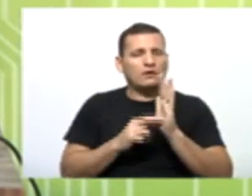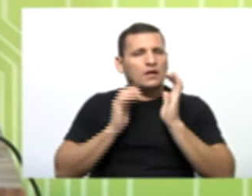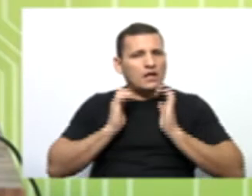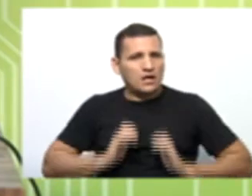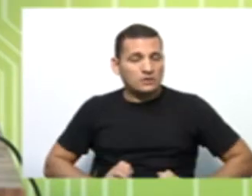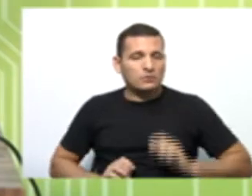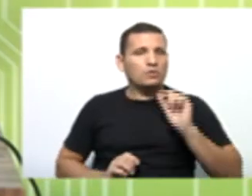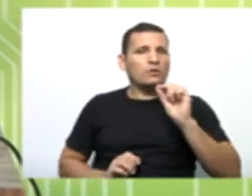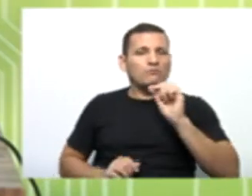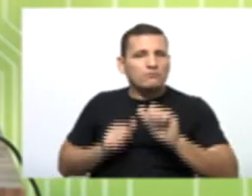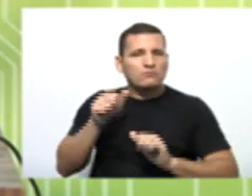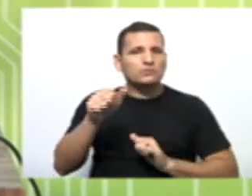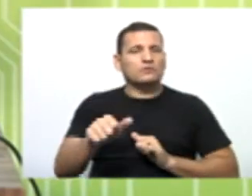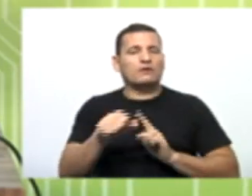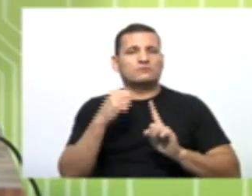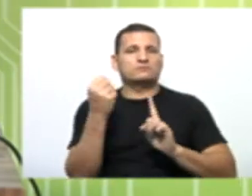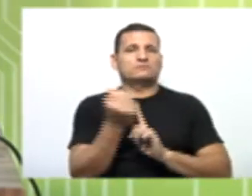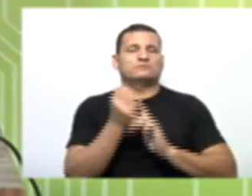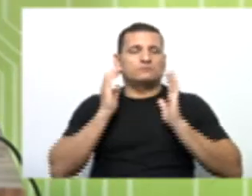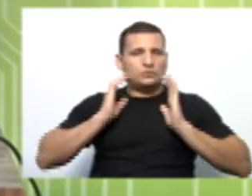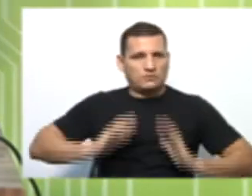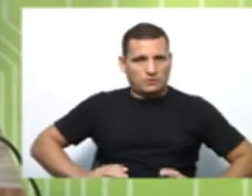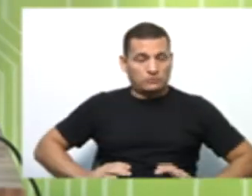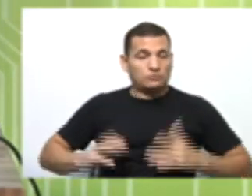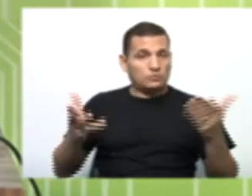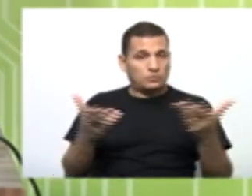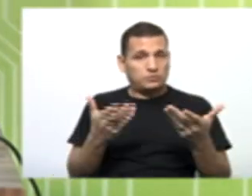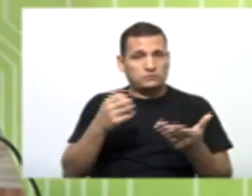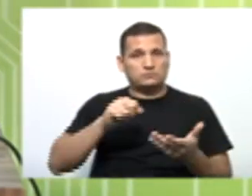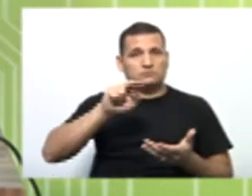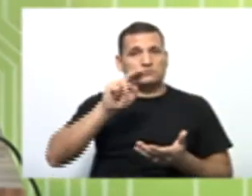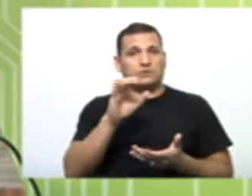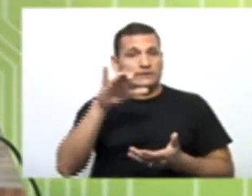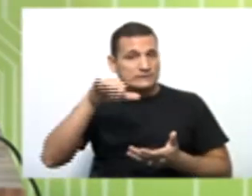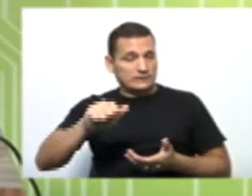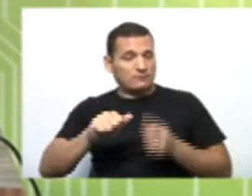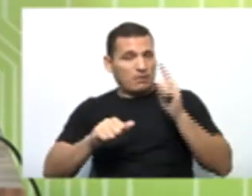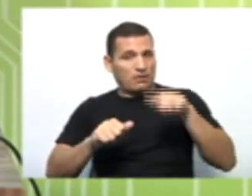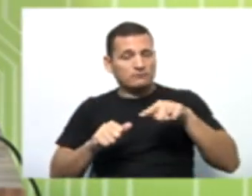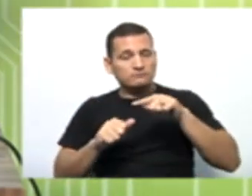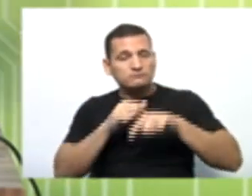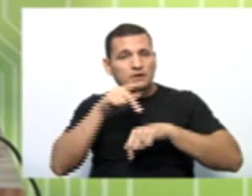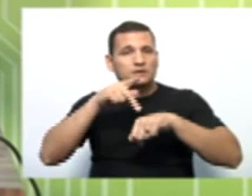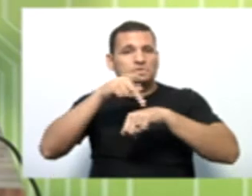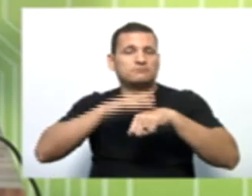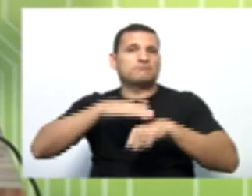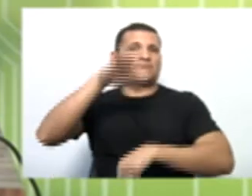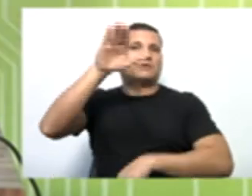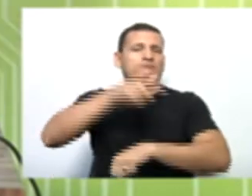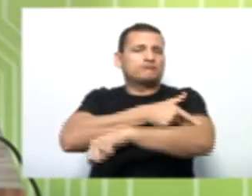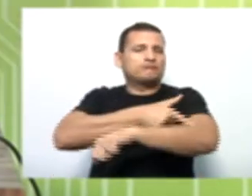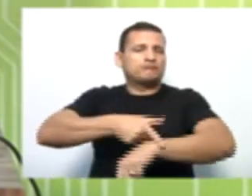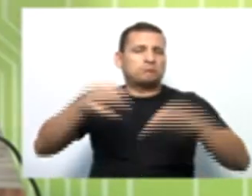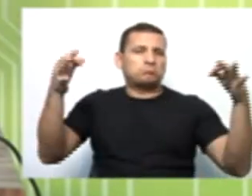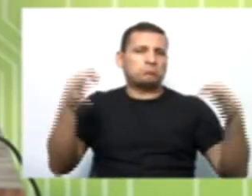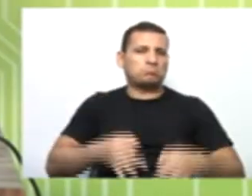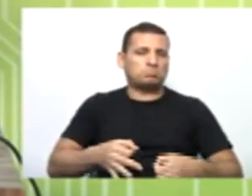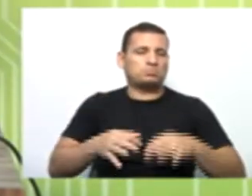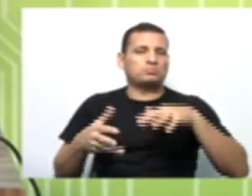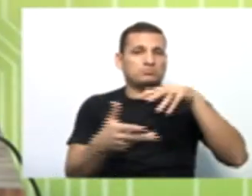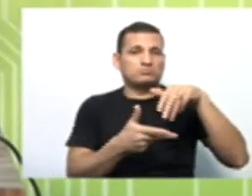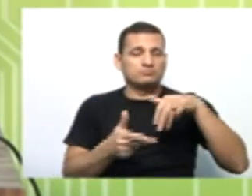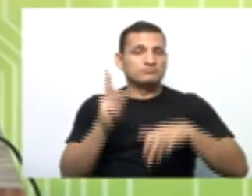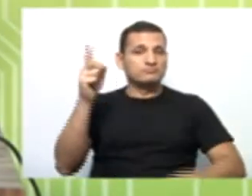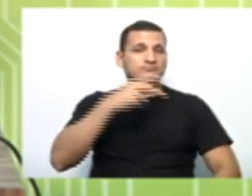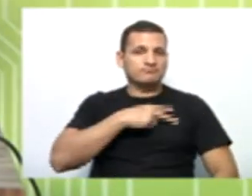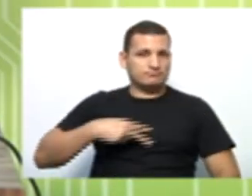a vida em sociedade, né? Hoje a Suécia é um dos países mais honestos do mundo, né? O vereador na